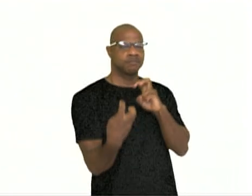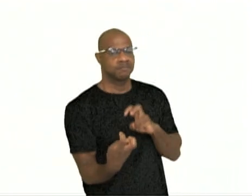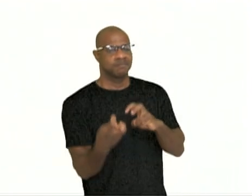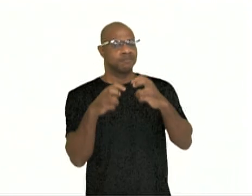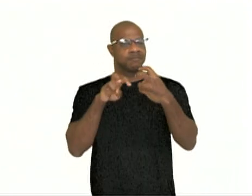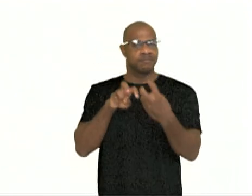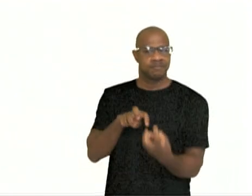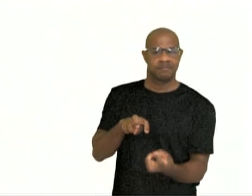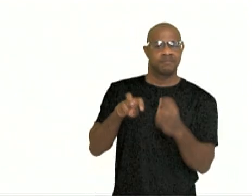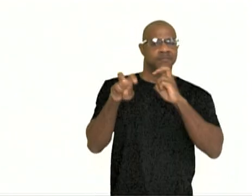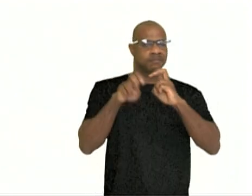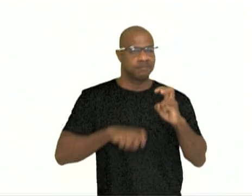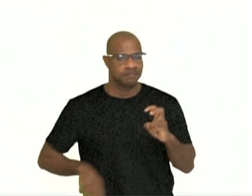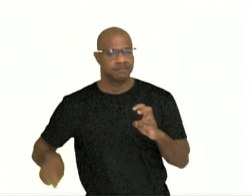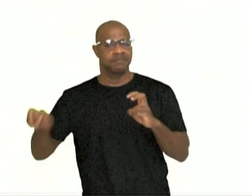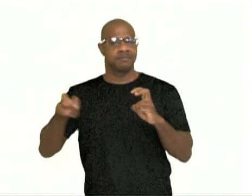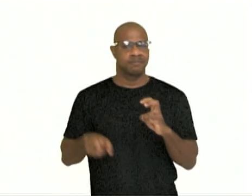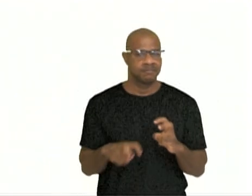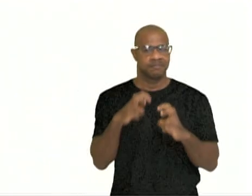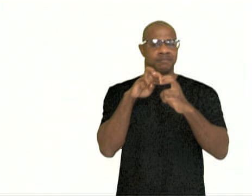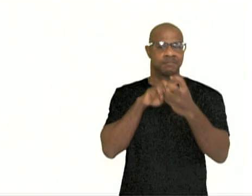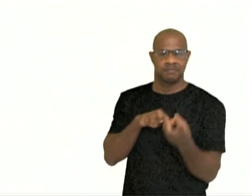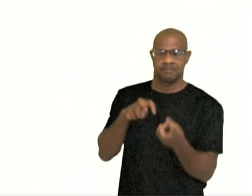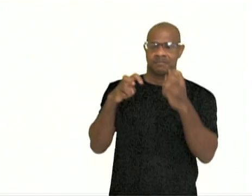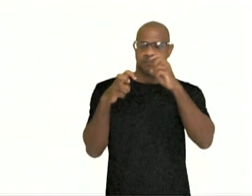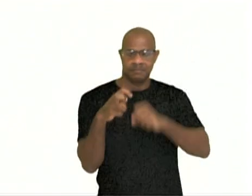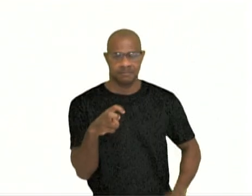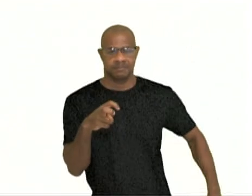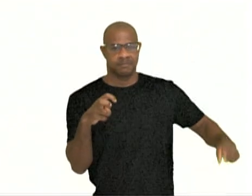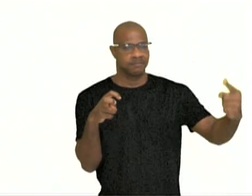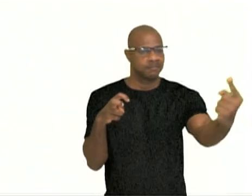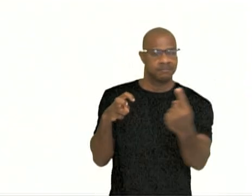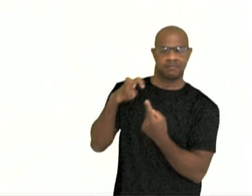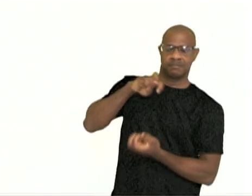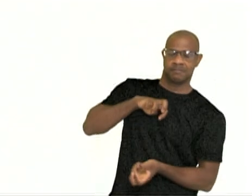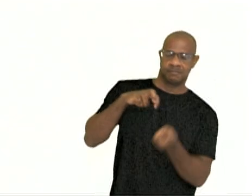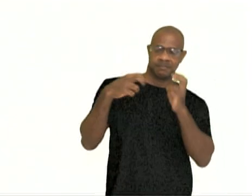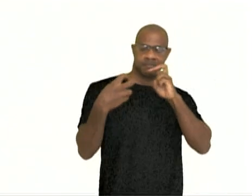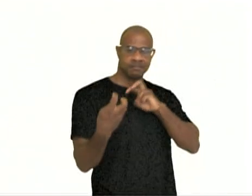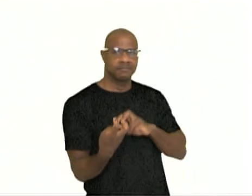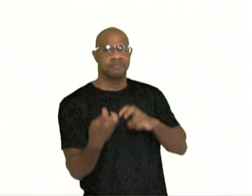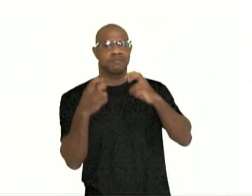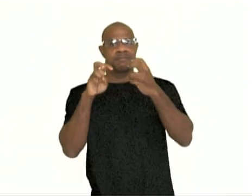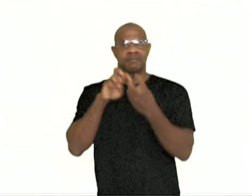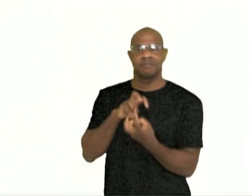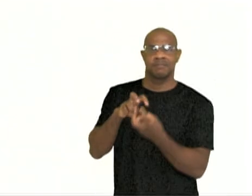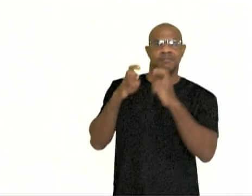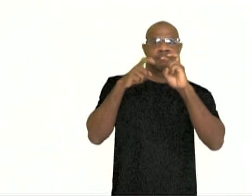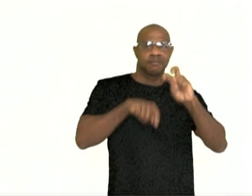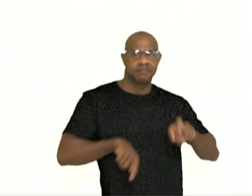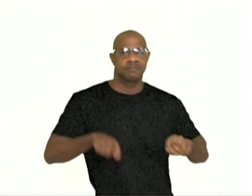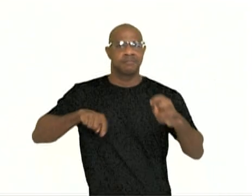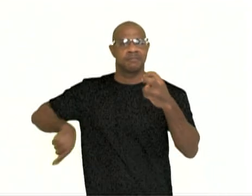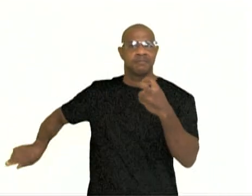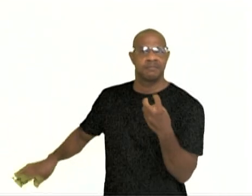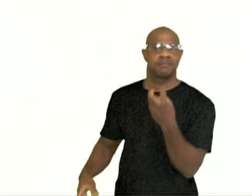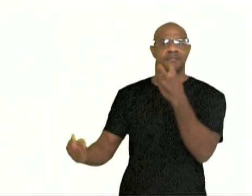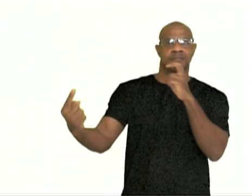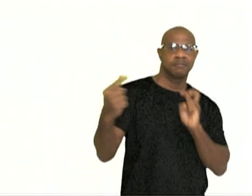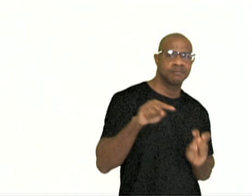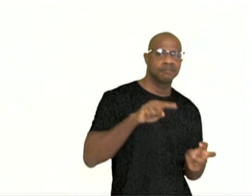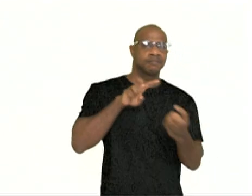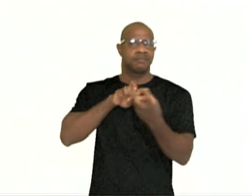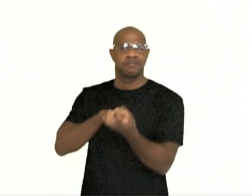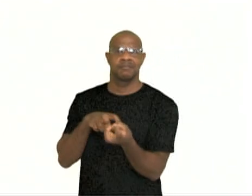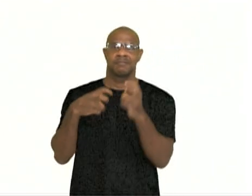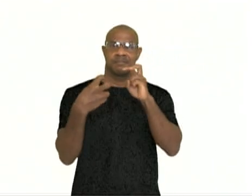capoeirista e é na ginga que vamos colocar os movimentos de ataque e de defesa. Os movimentos são incorporados